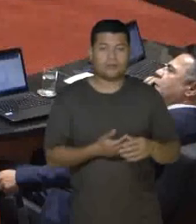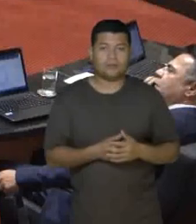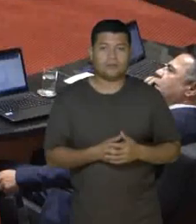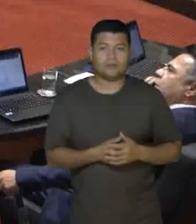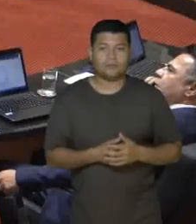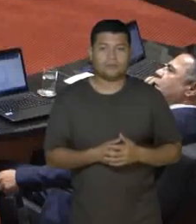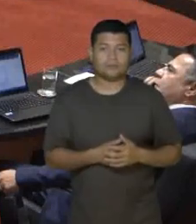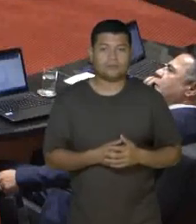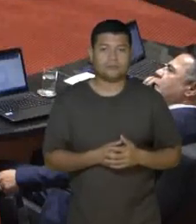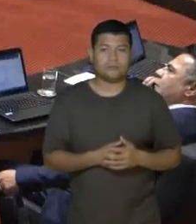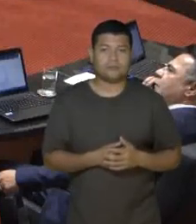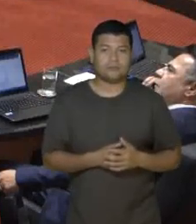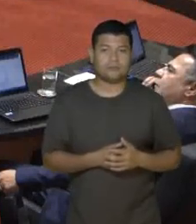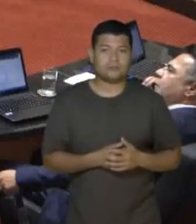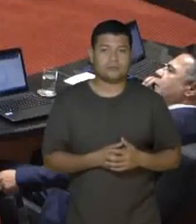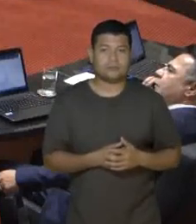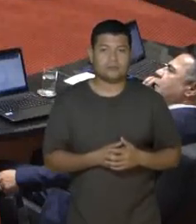veto.